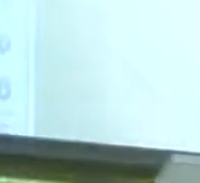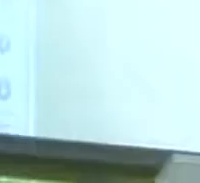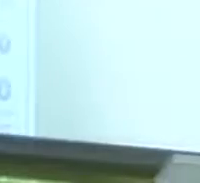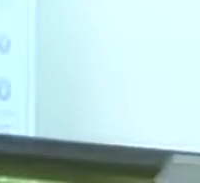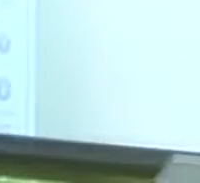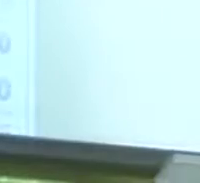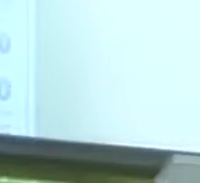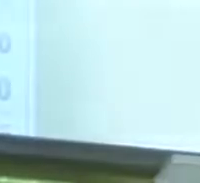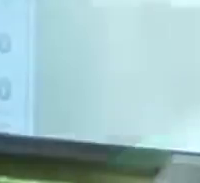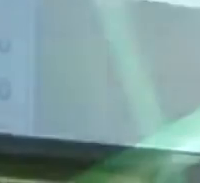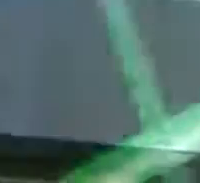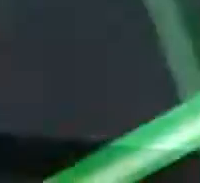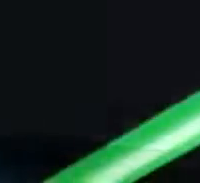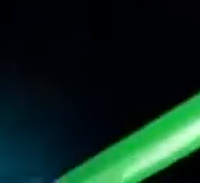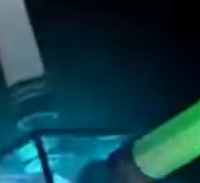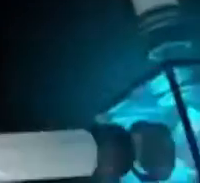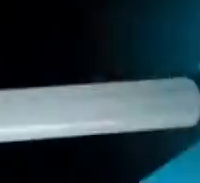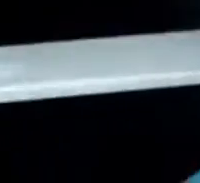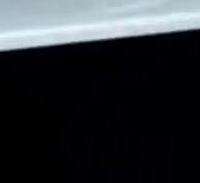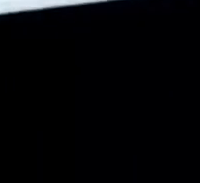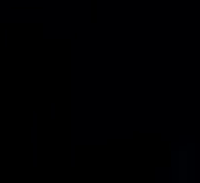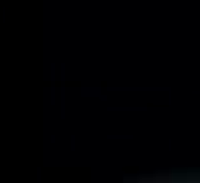nossa terceira aula.